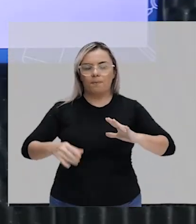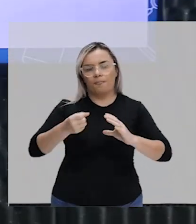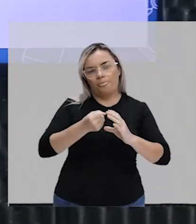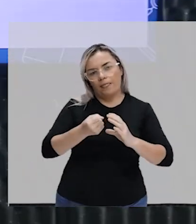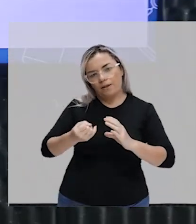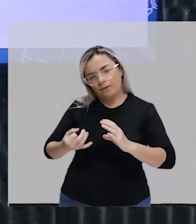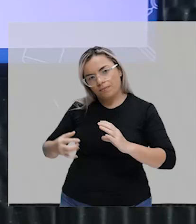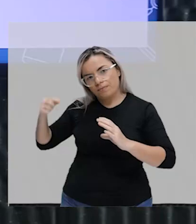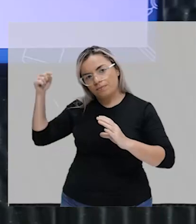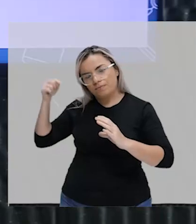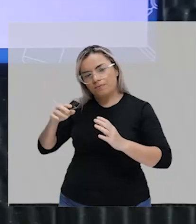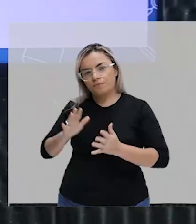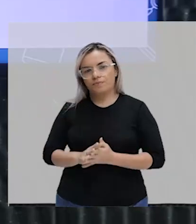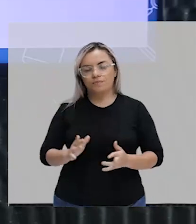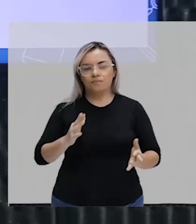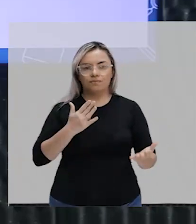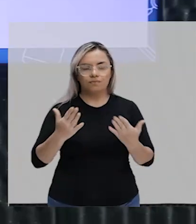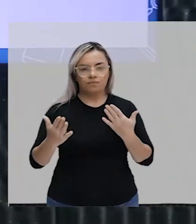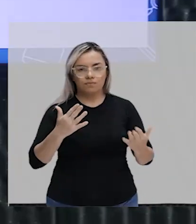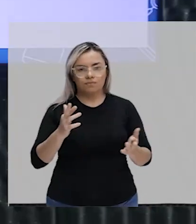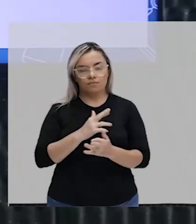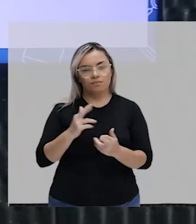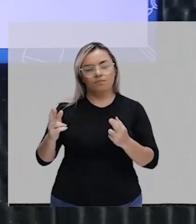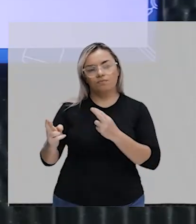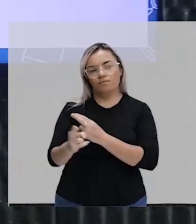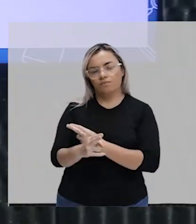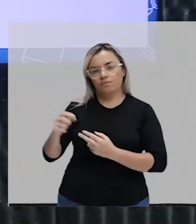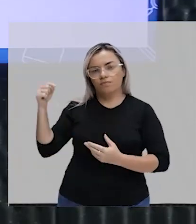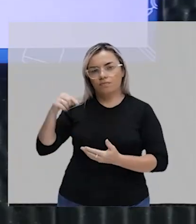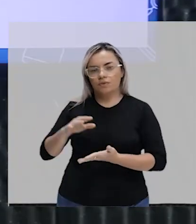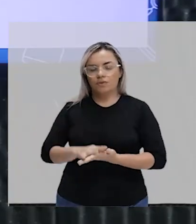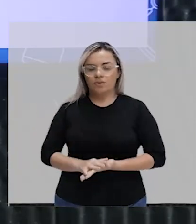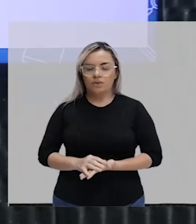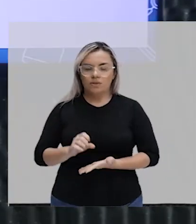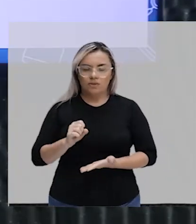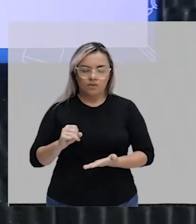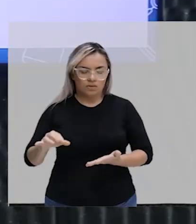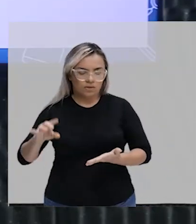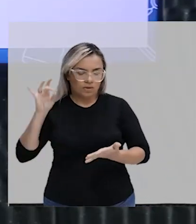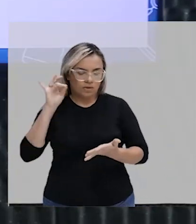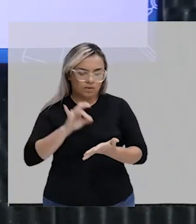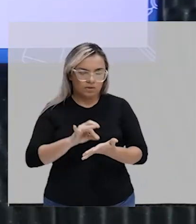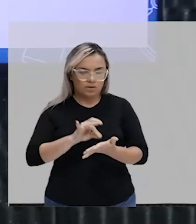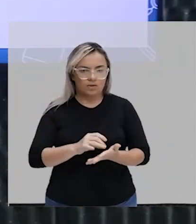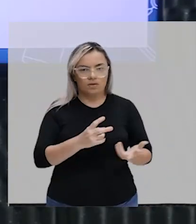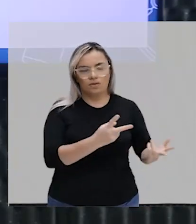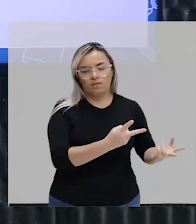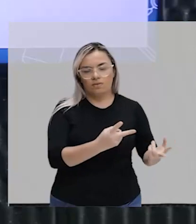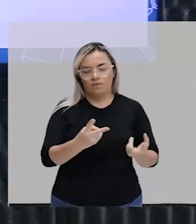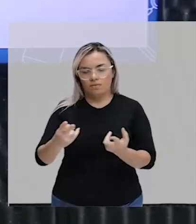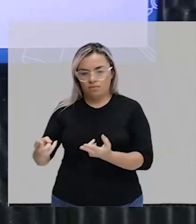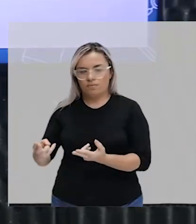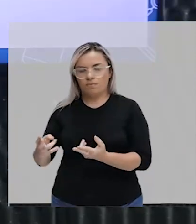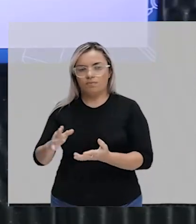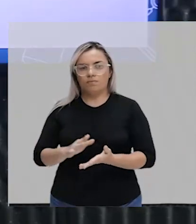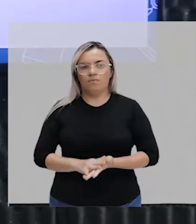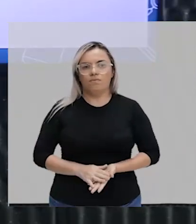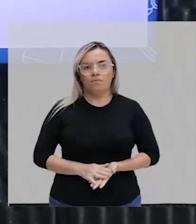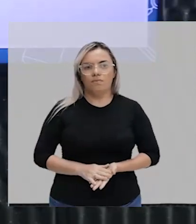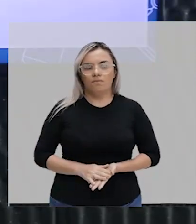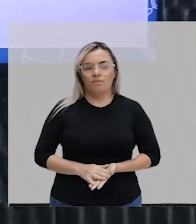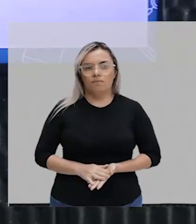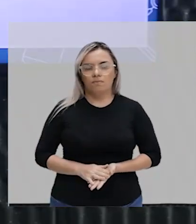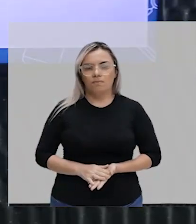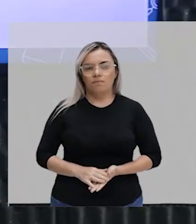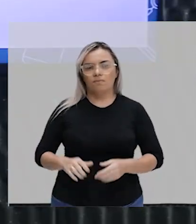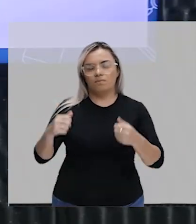de conjuntos envolvidos, se por acaso for afirmado que esses conjuntos são iguais, então, né,